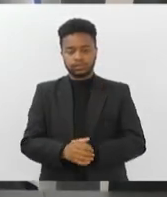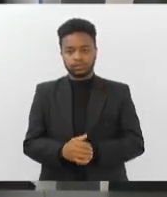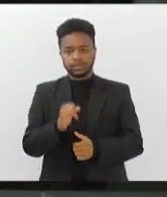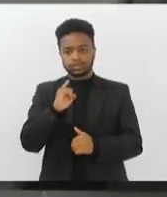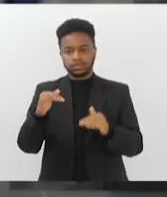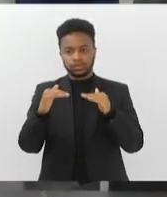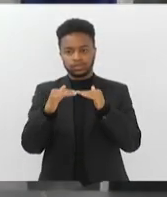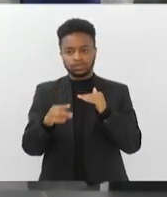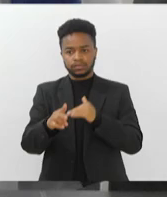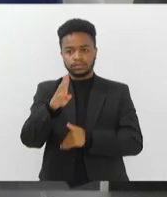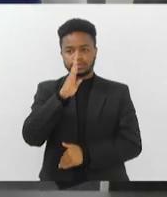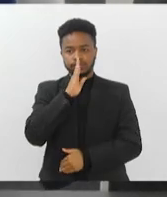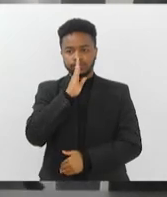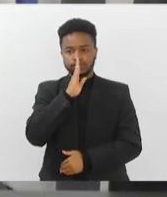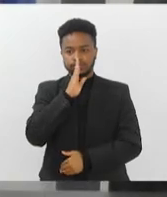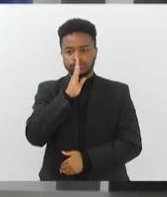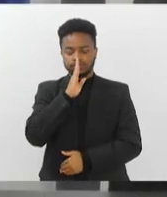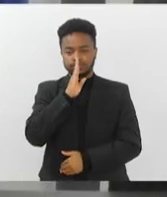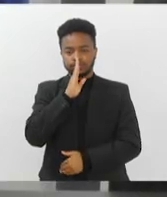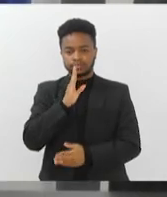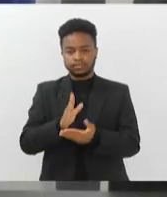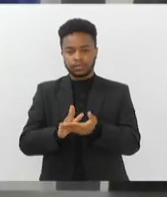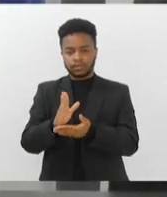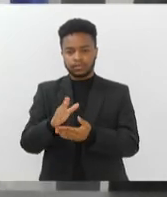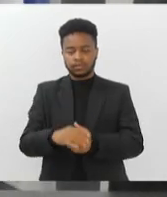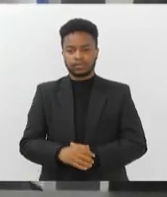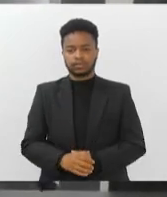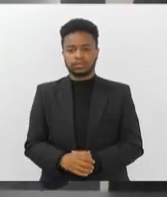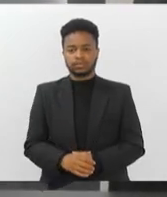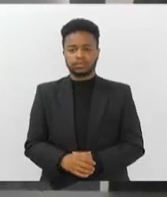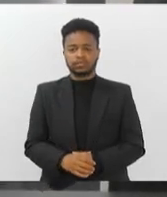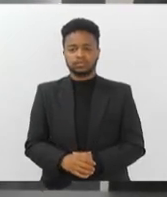que aprovam, permaneça como estão. Aprovado.